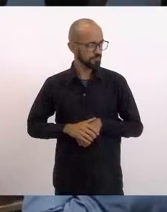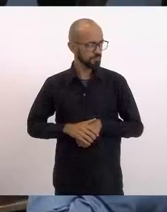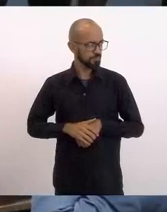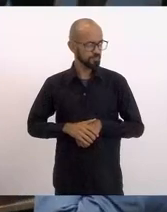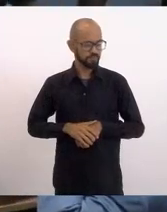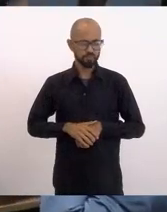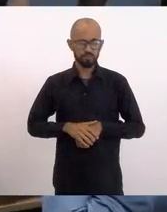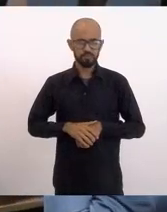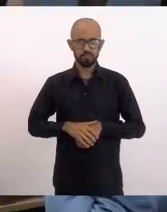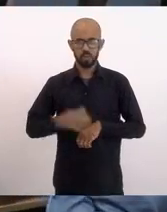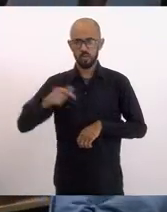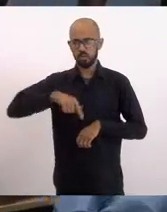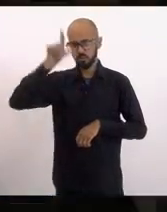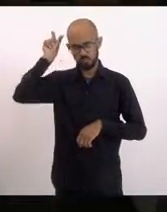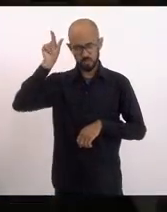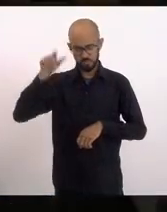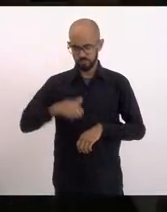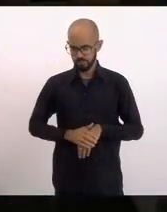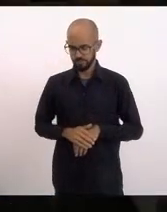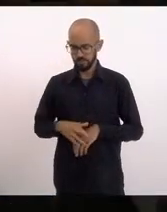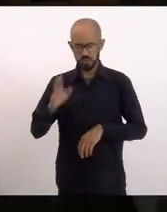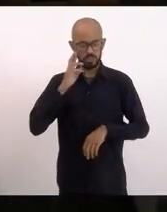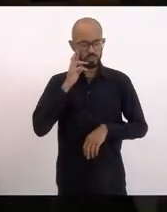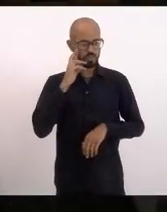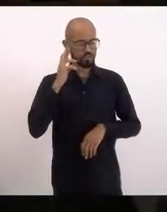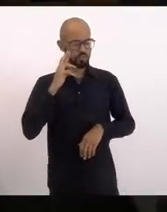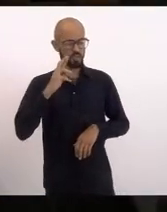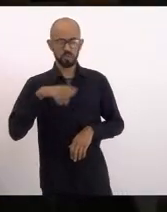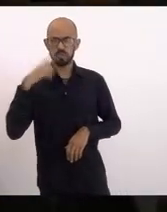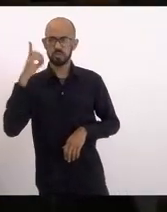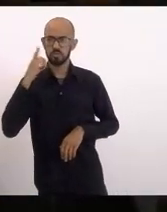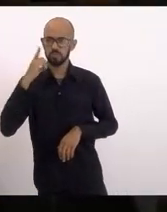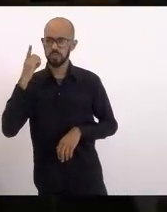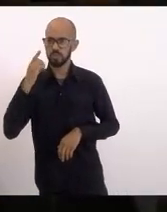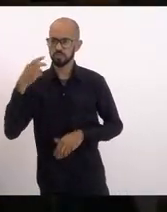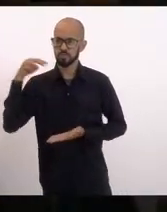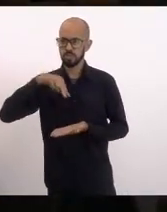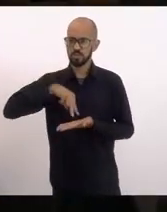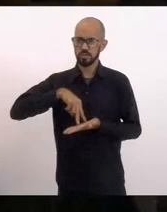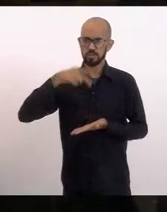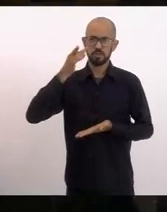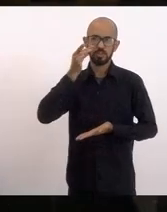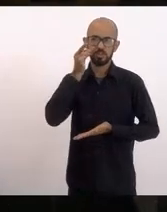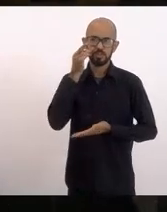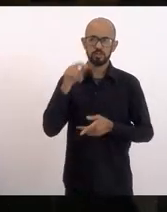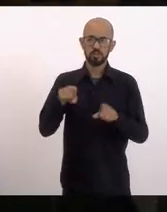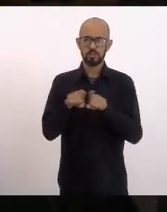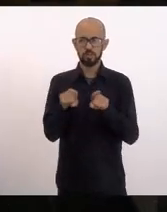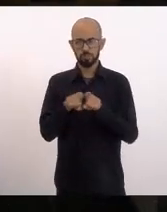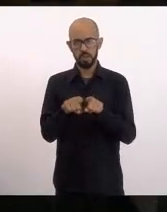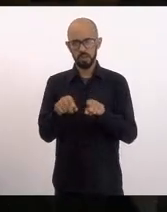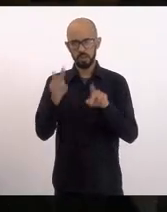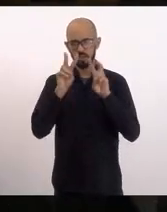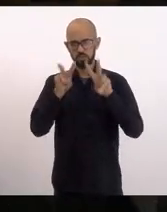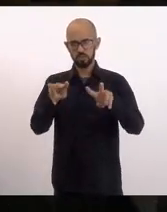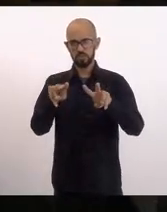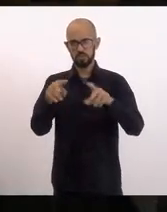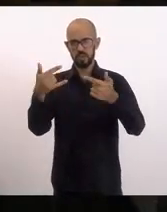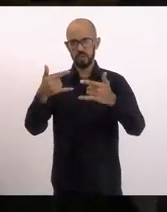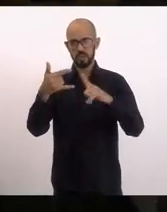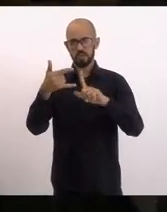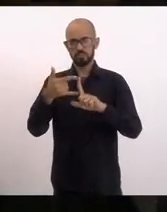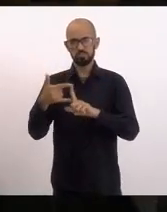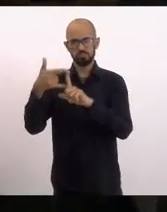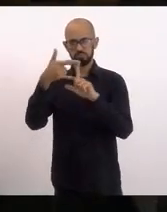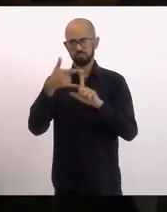favor. Senhoras e senhores deputados presentes e que nos assistem e acompanham